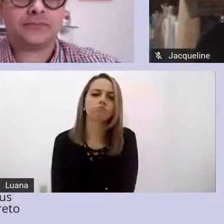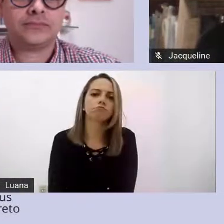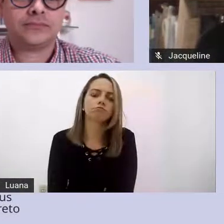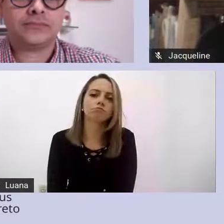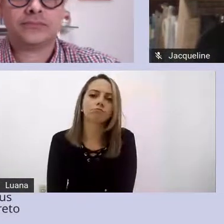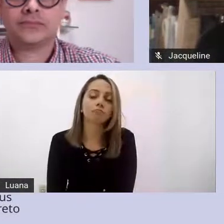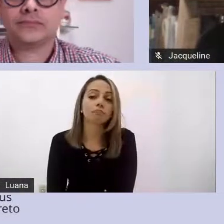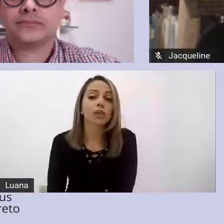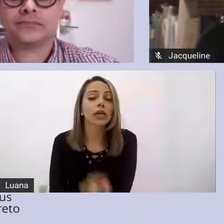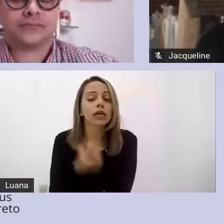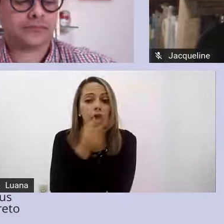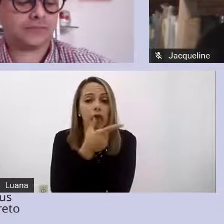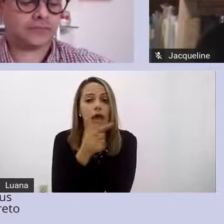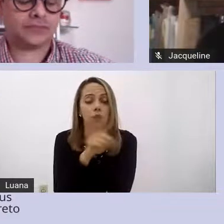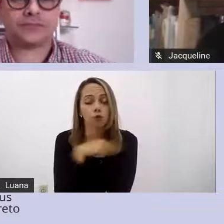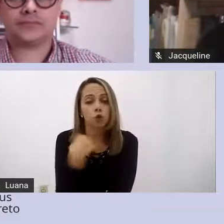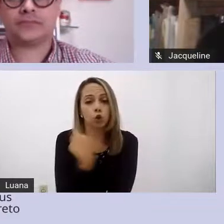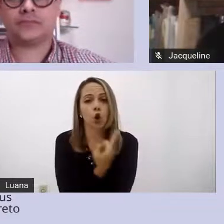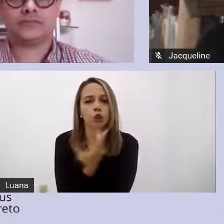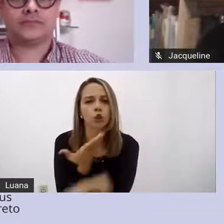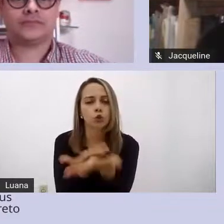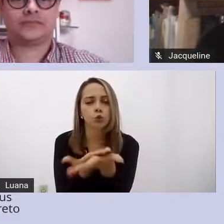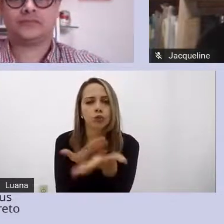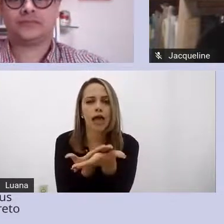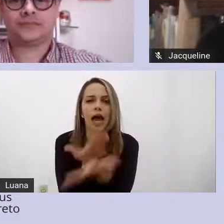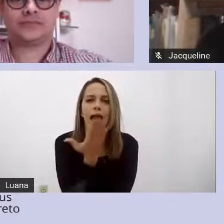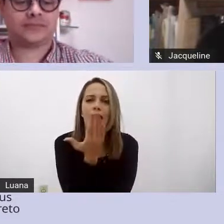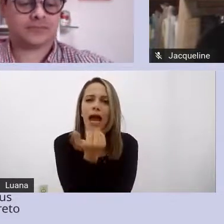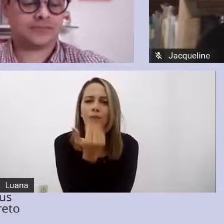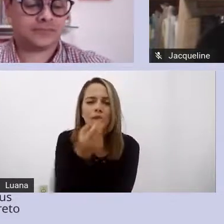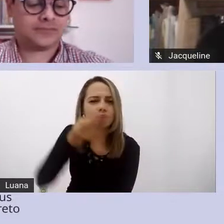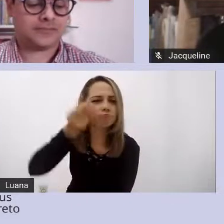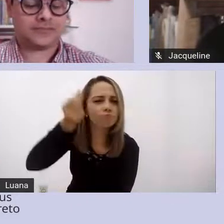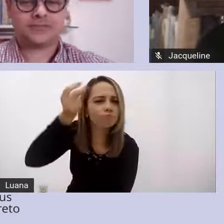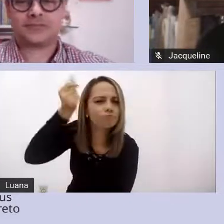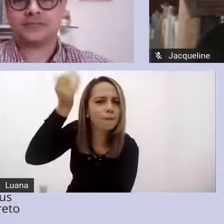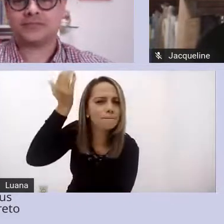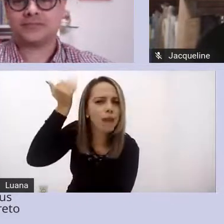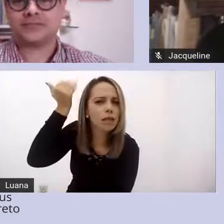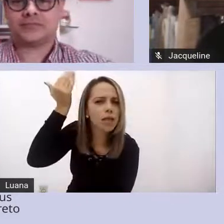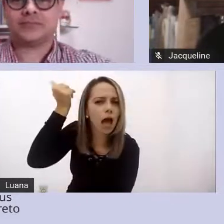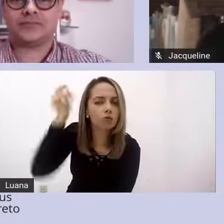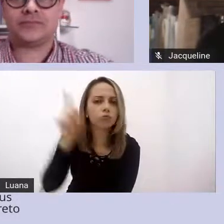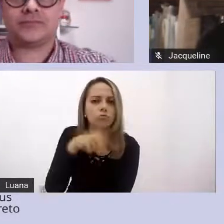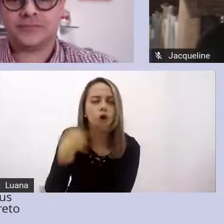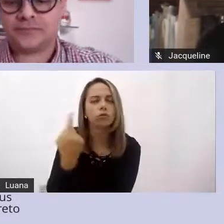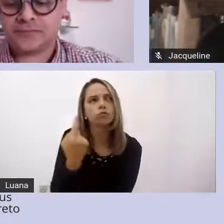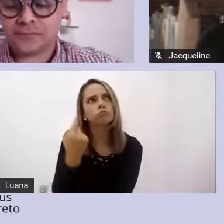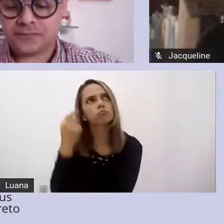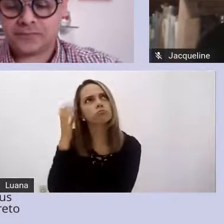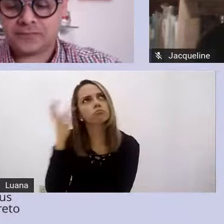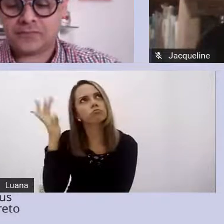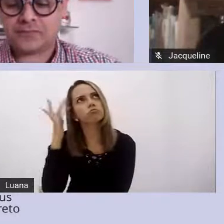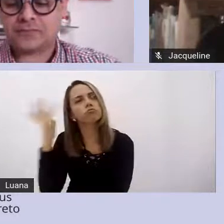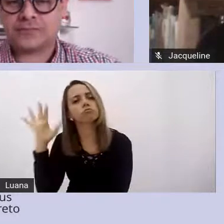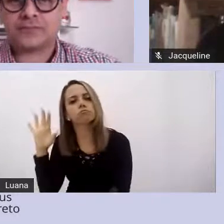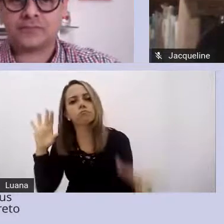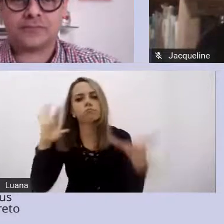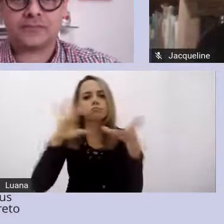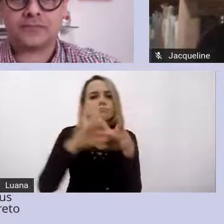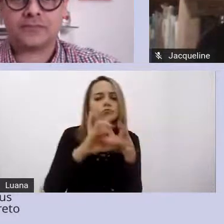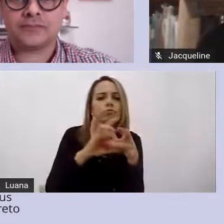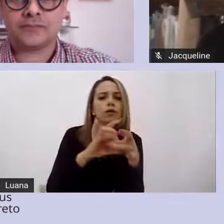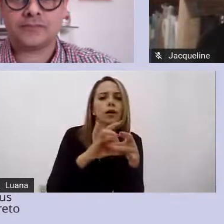engraçado, quando a gente estuda alimentação do passado, a gente fica sempre pensando no presente. A gente vive sempre